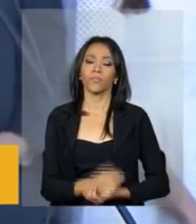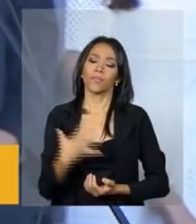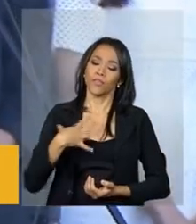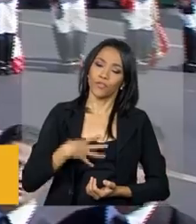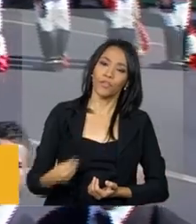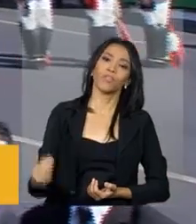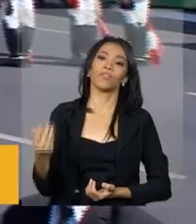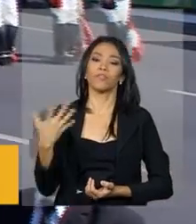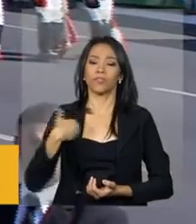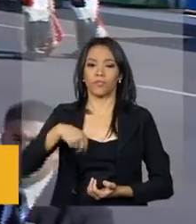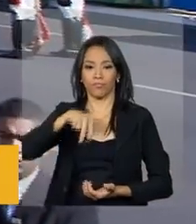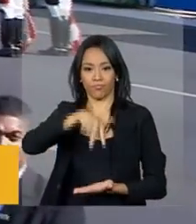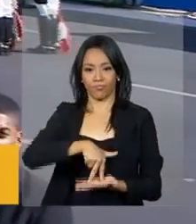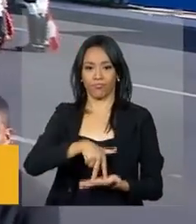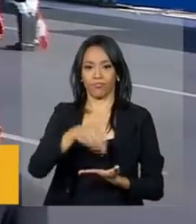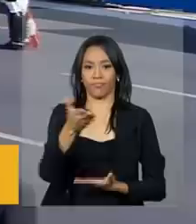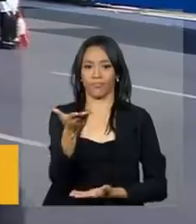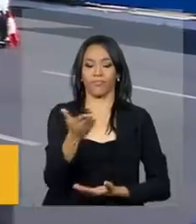filhos.